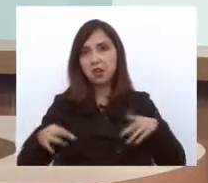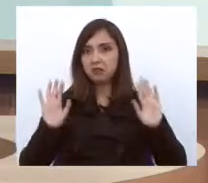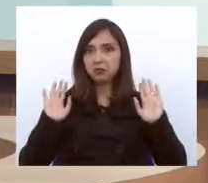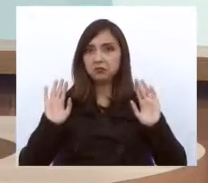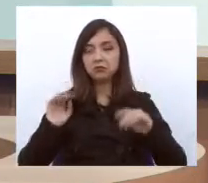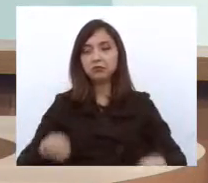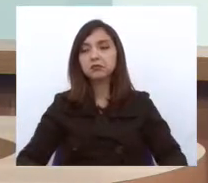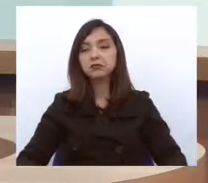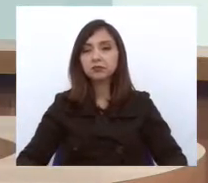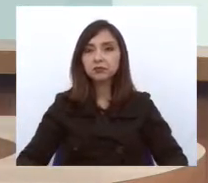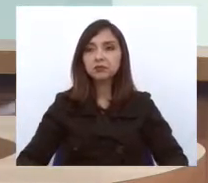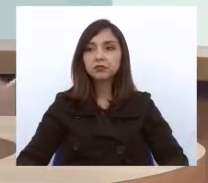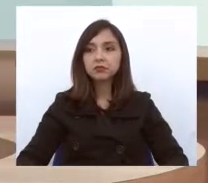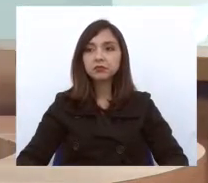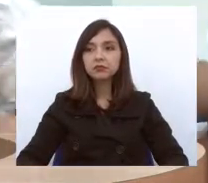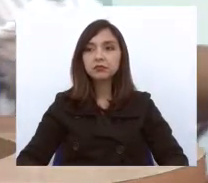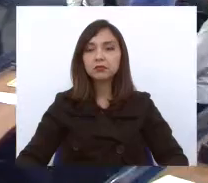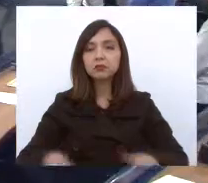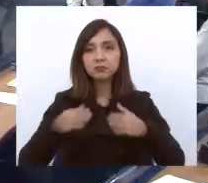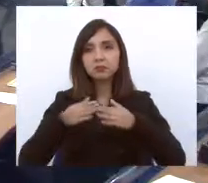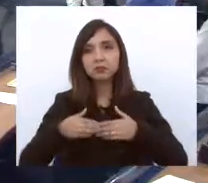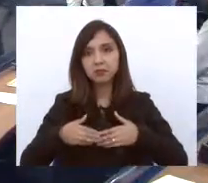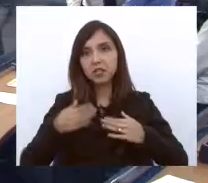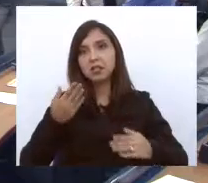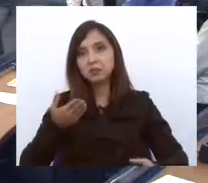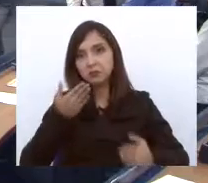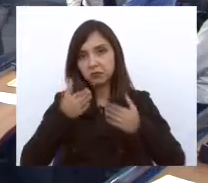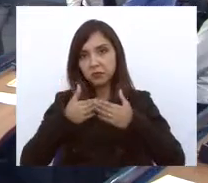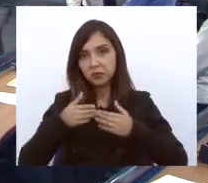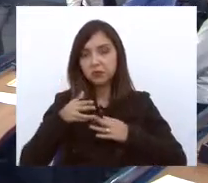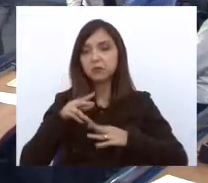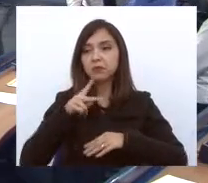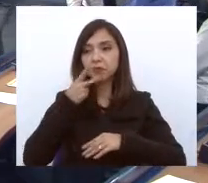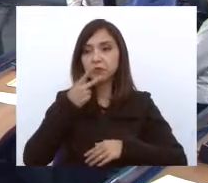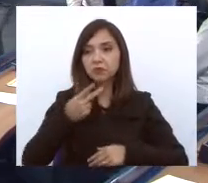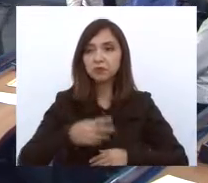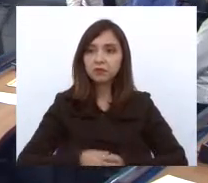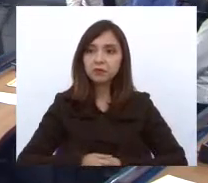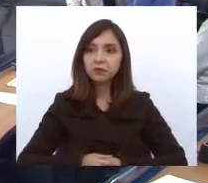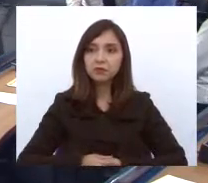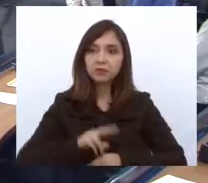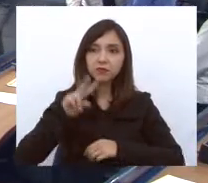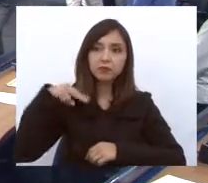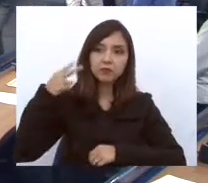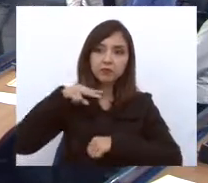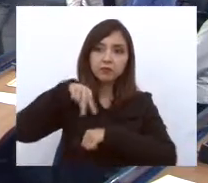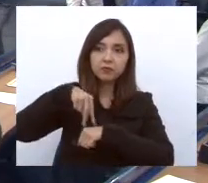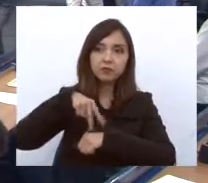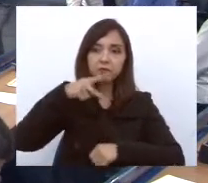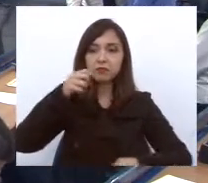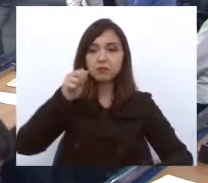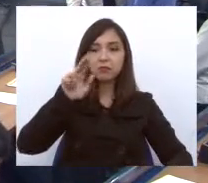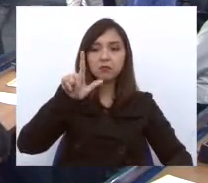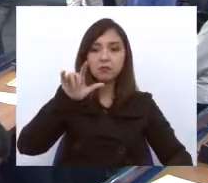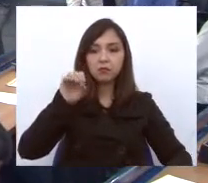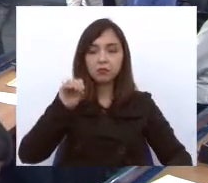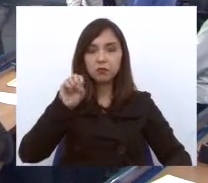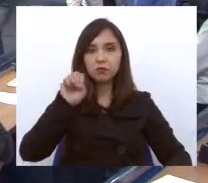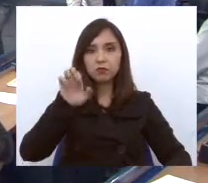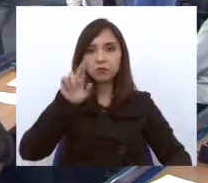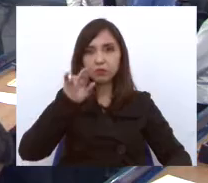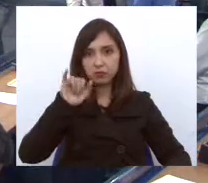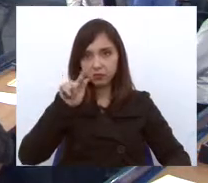votar contra. Peço a palavra, senhor presidente, para encaminhar. Para encaminhar, vereador Paulo Sérgio.